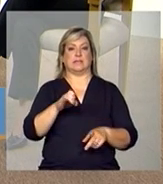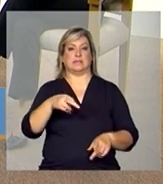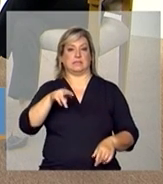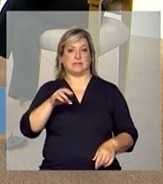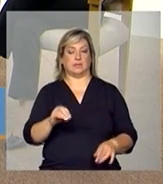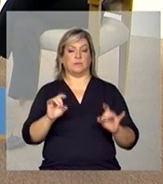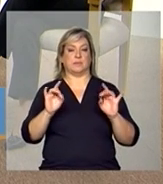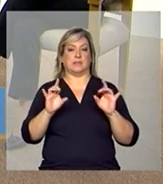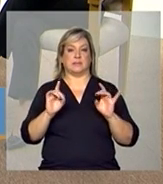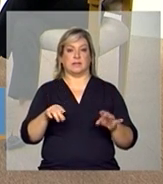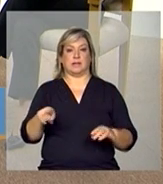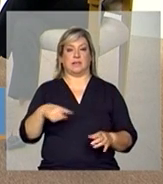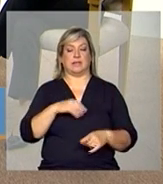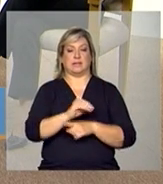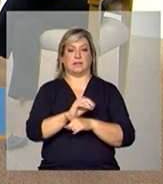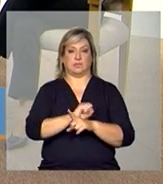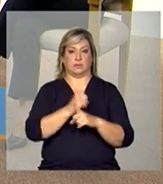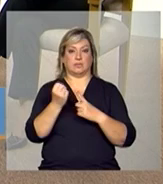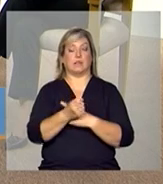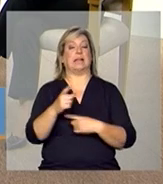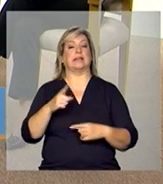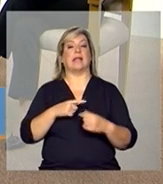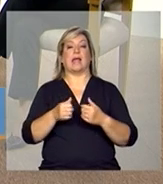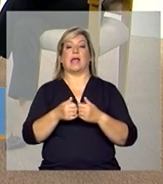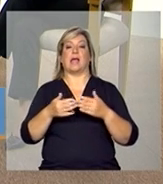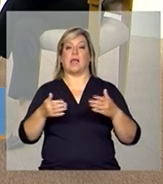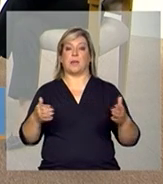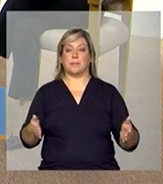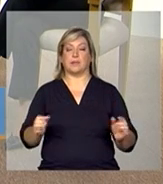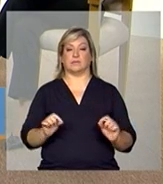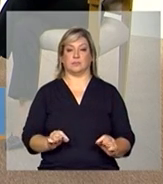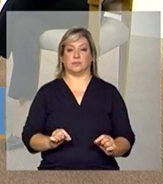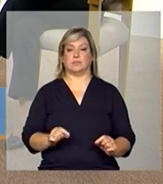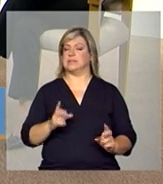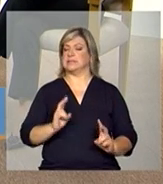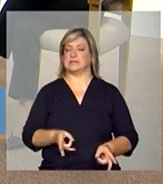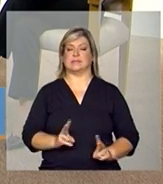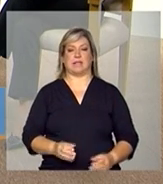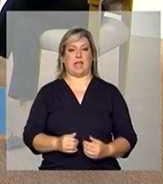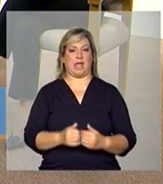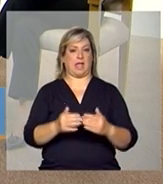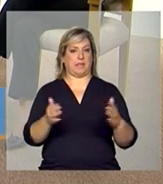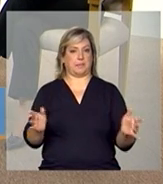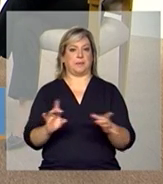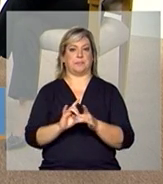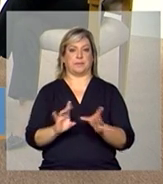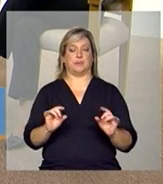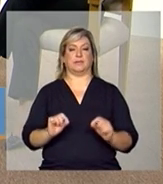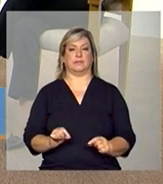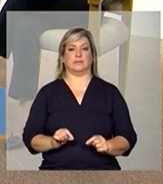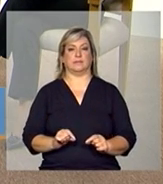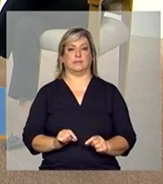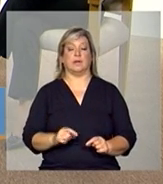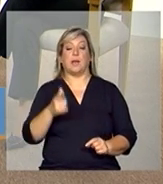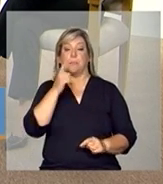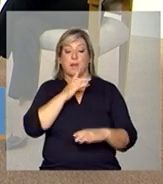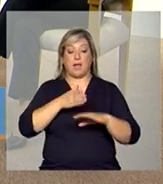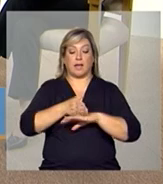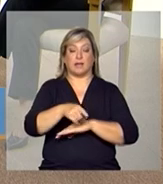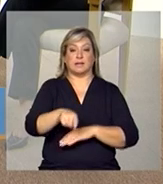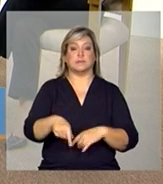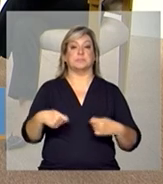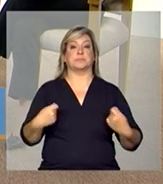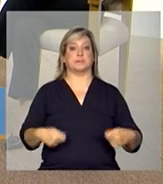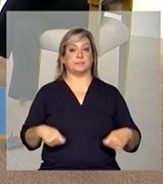social ele ele está aberto eh eh ele está sempre aberto Sempre disponível para acessá-lo é